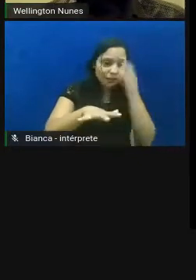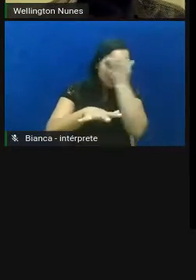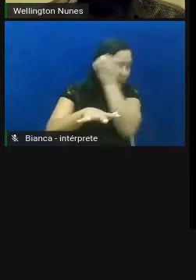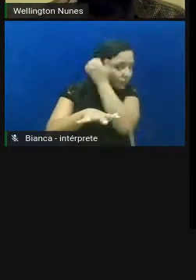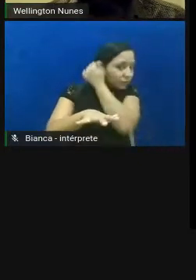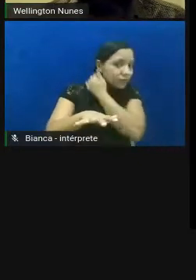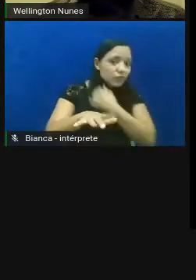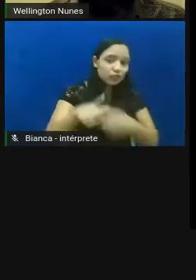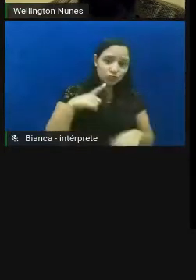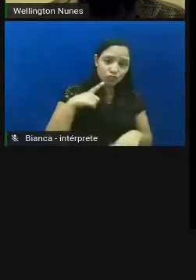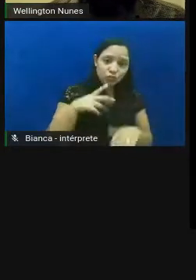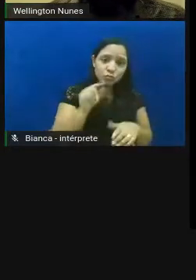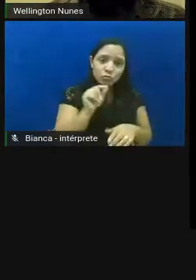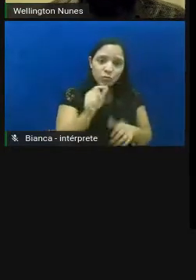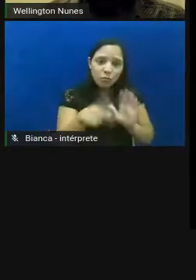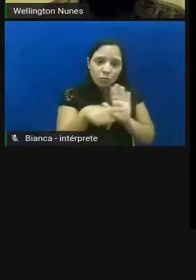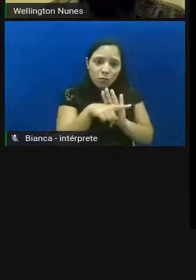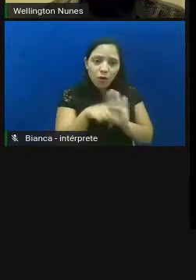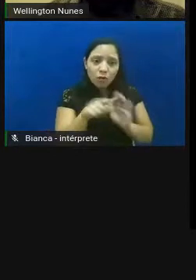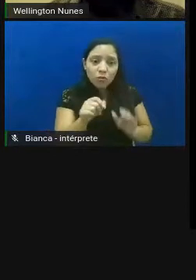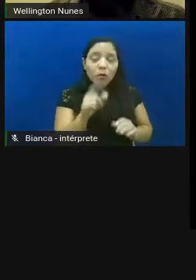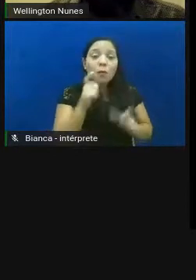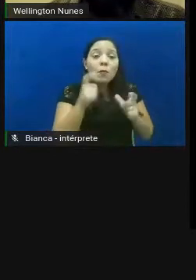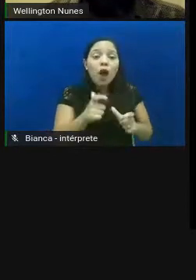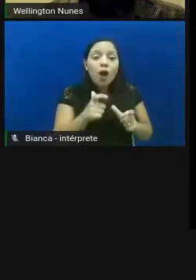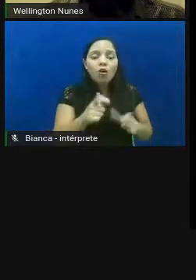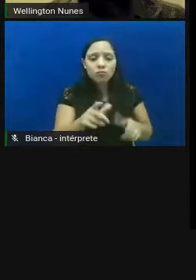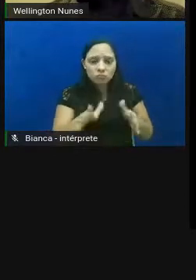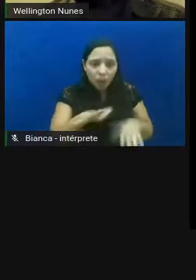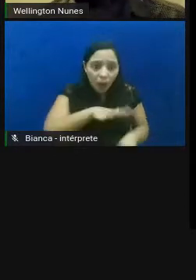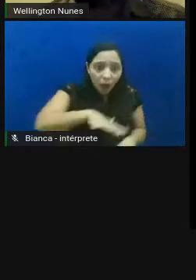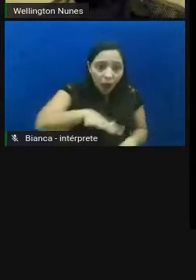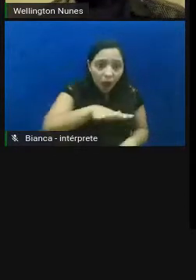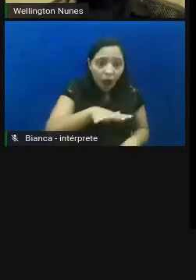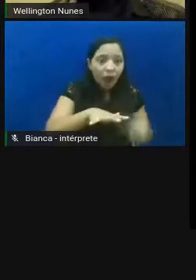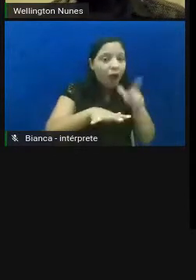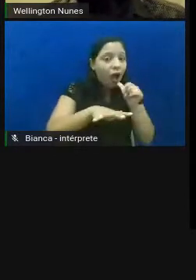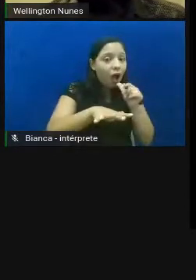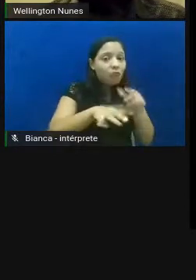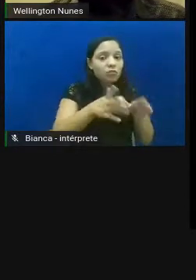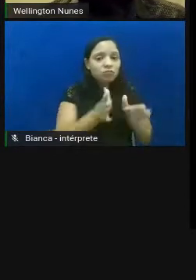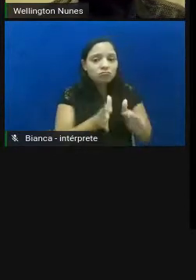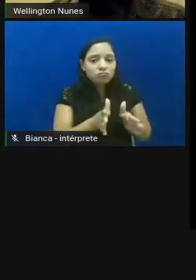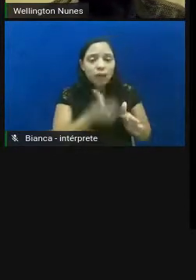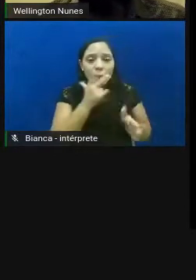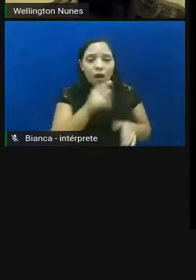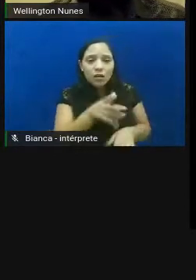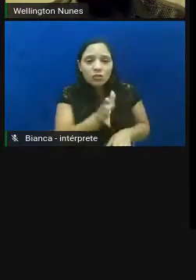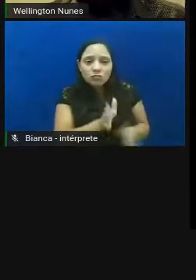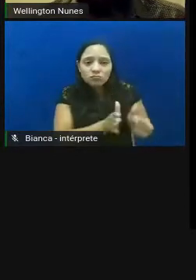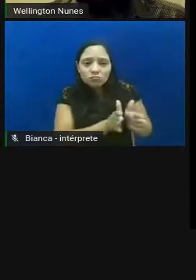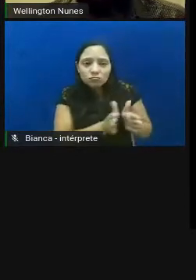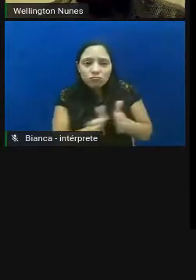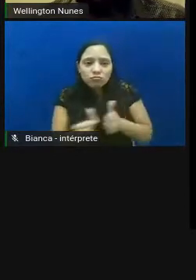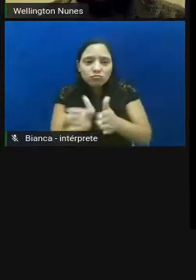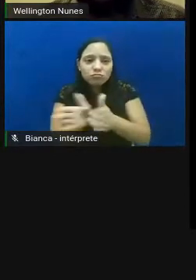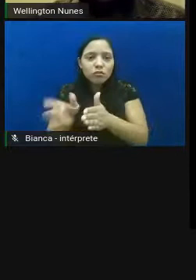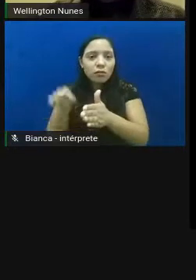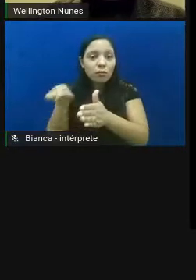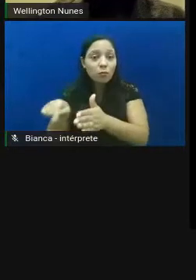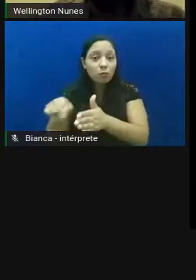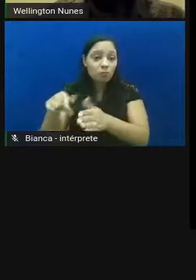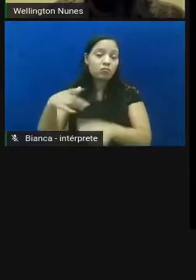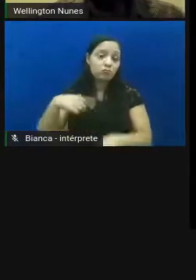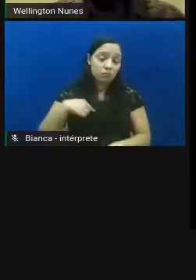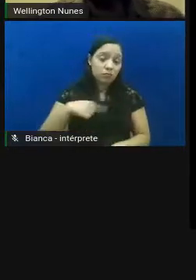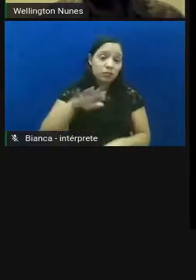uma drenagem, para um rio. A tendência é que a água escoa sempre do ponto mais alto para o ponto mais baixo. A grosso